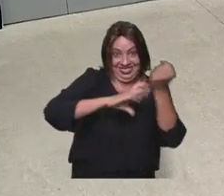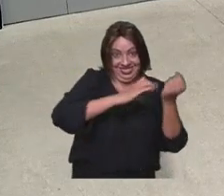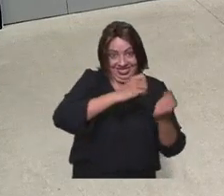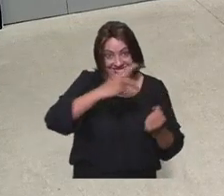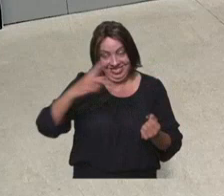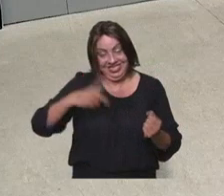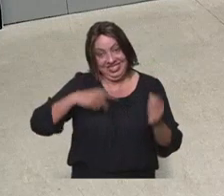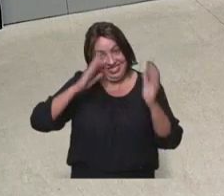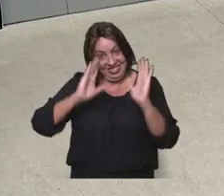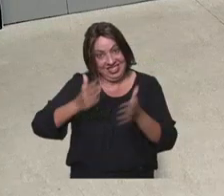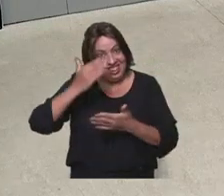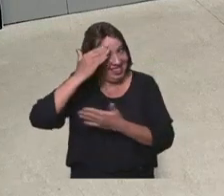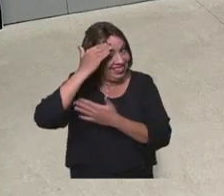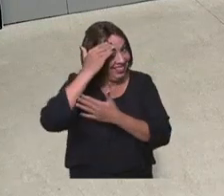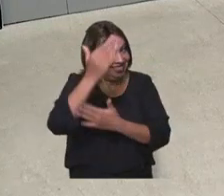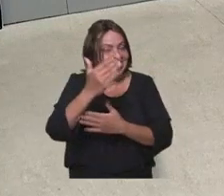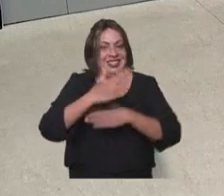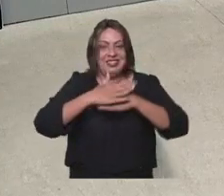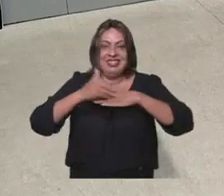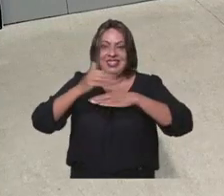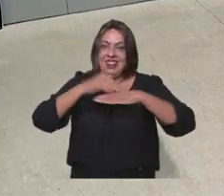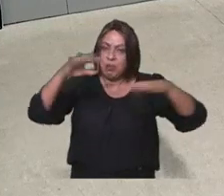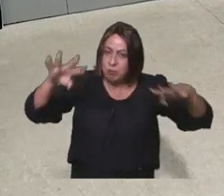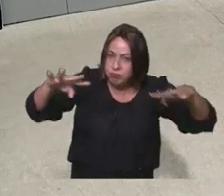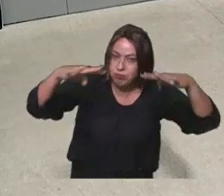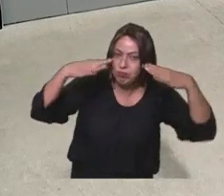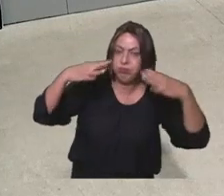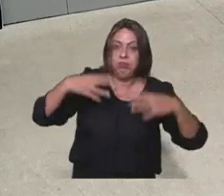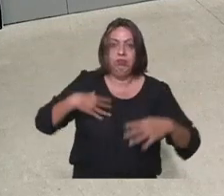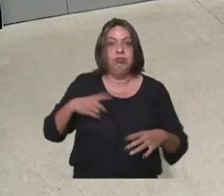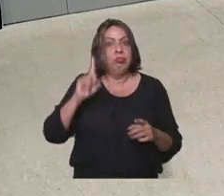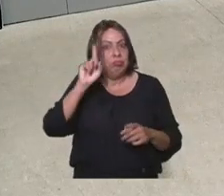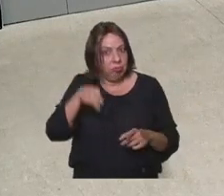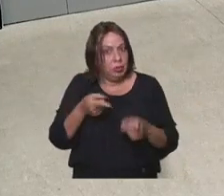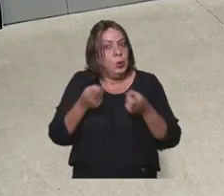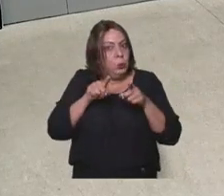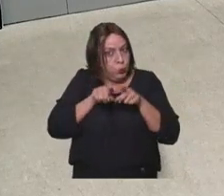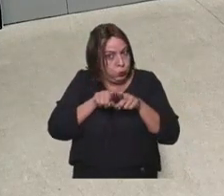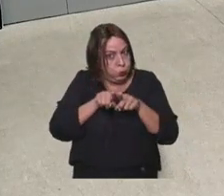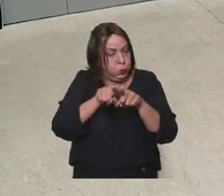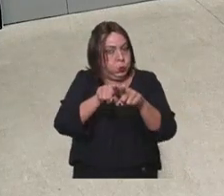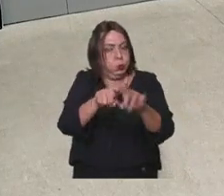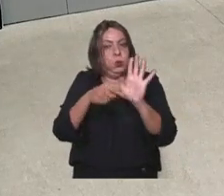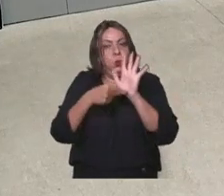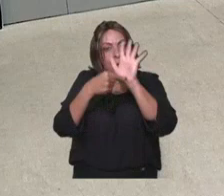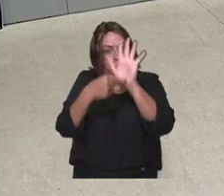já agradece o carinho, a audiência. Estamos com transmissão simultânea também